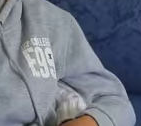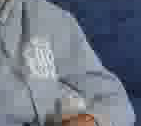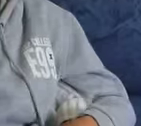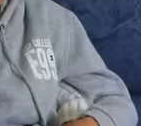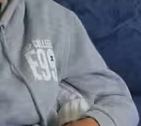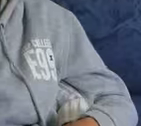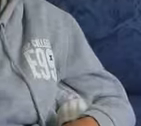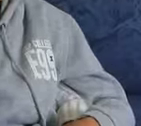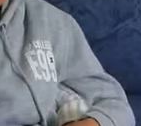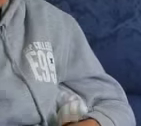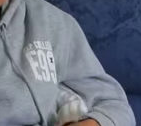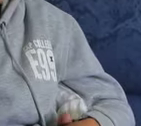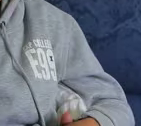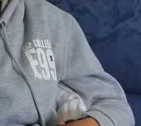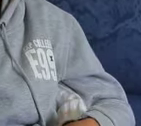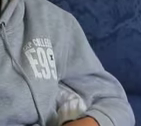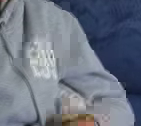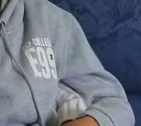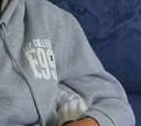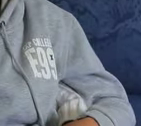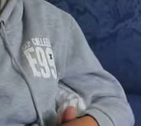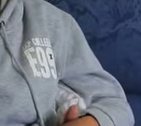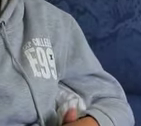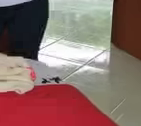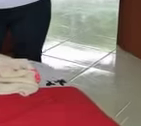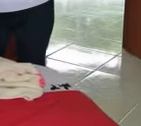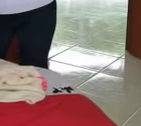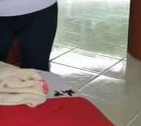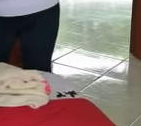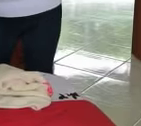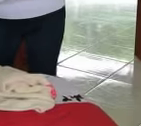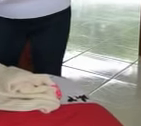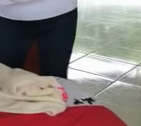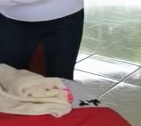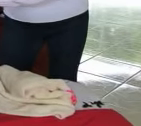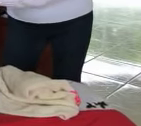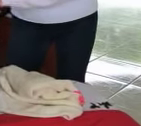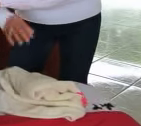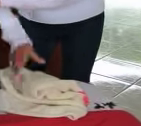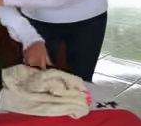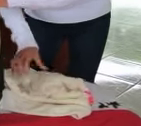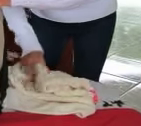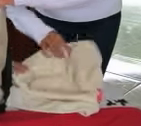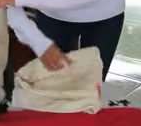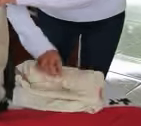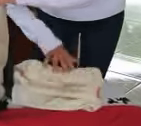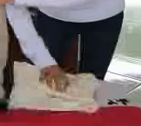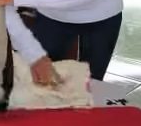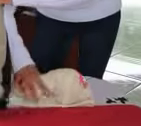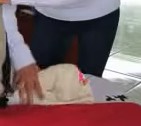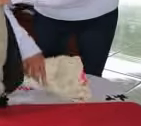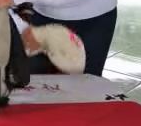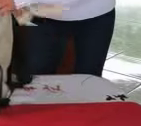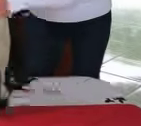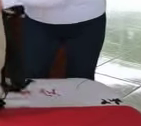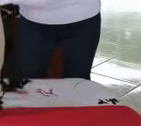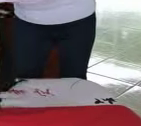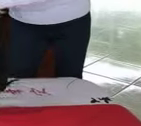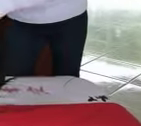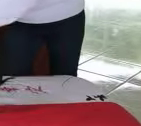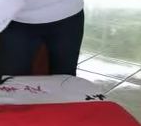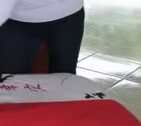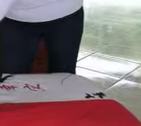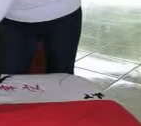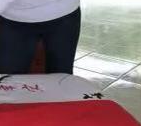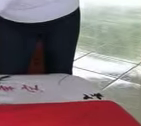E ela é uma mãe ótima. Num quarto, Iria coloca roupas numa mochila ao lado de Gabriel.